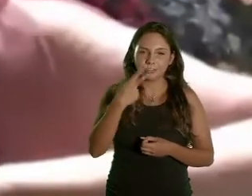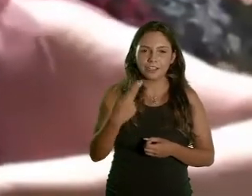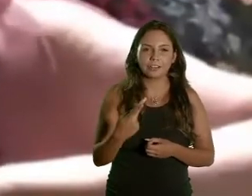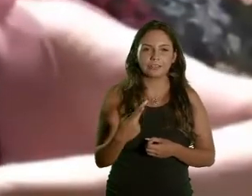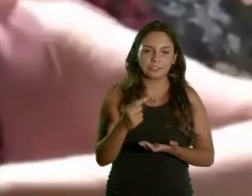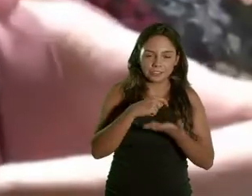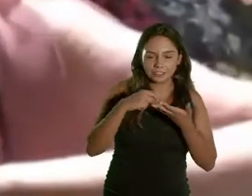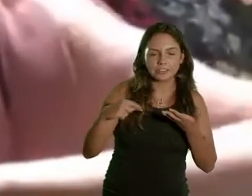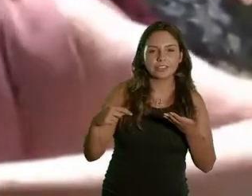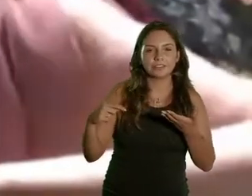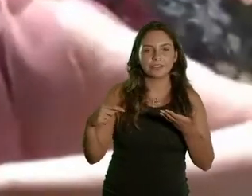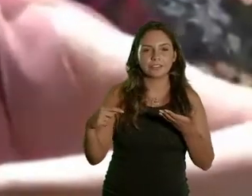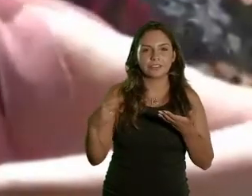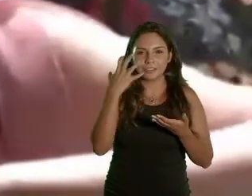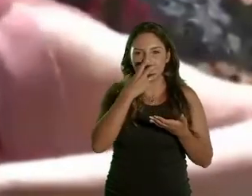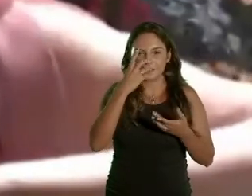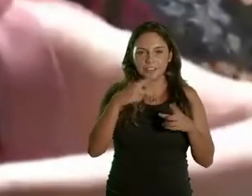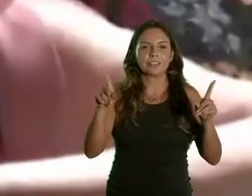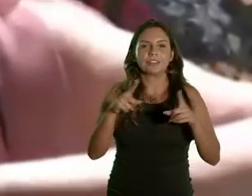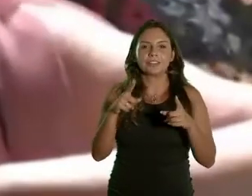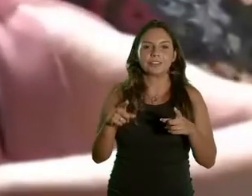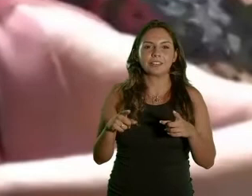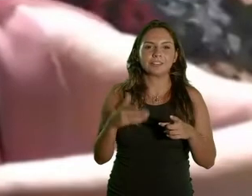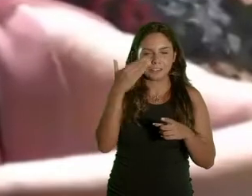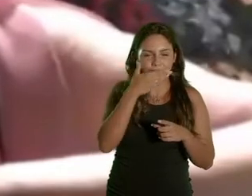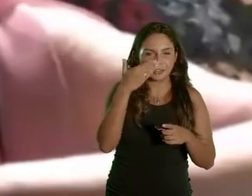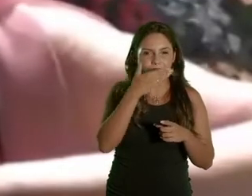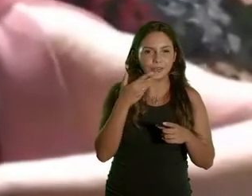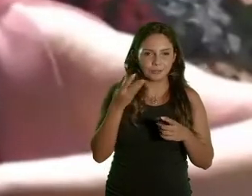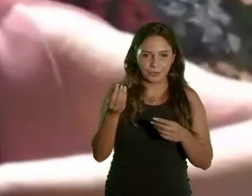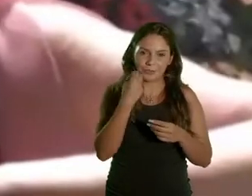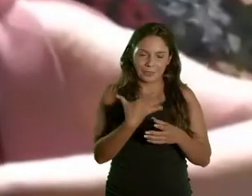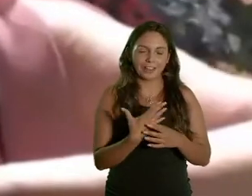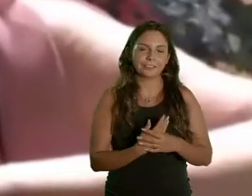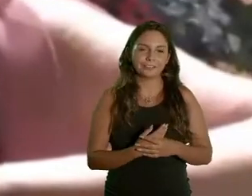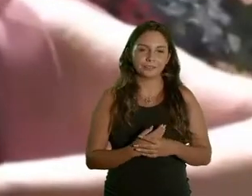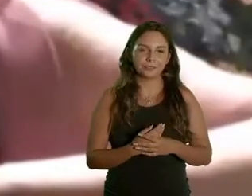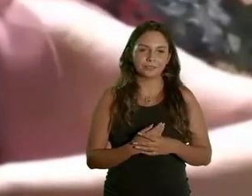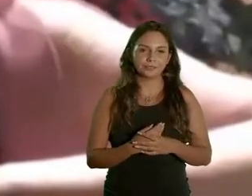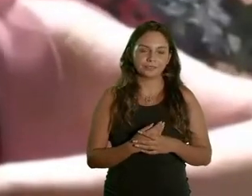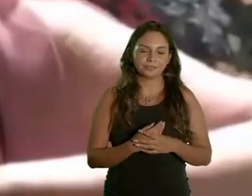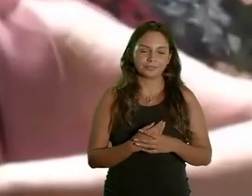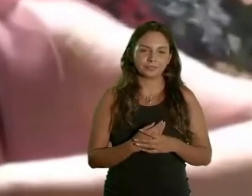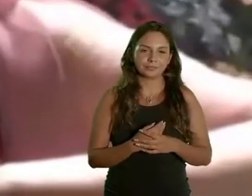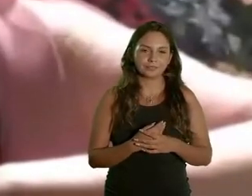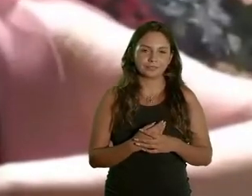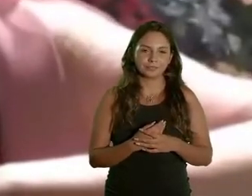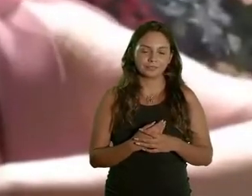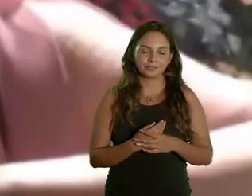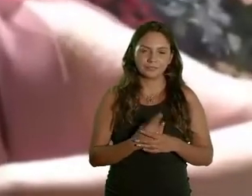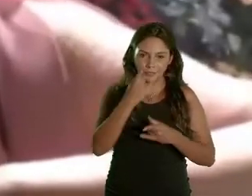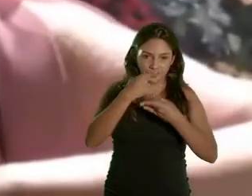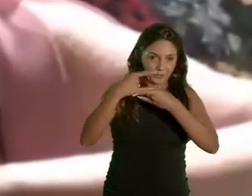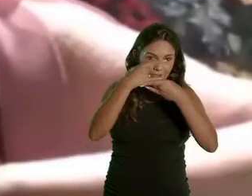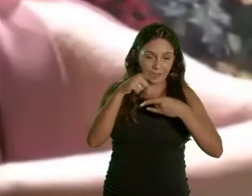falamos, escrevemos e cantamos e doçamos muito bem. E estar numa live